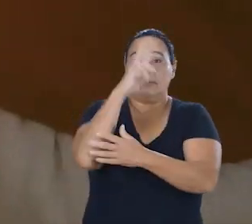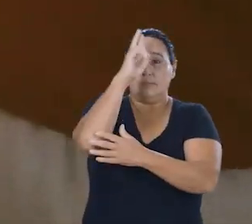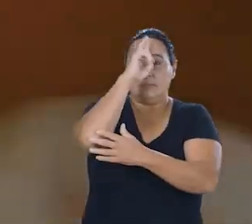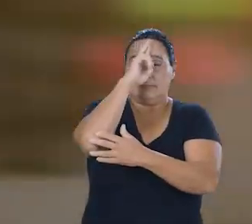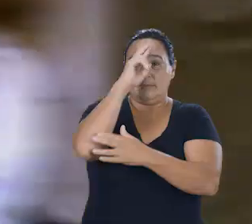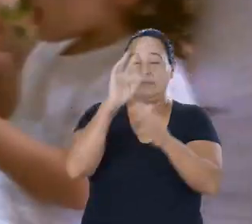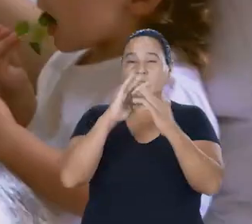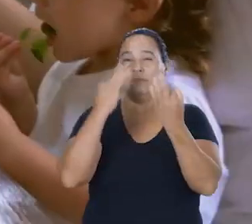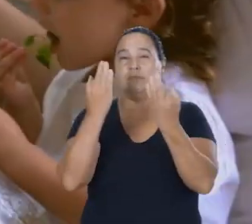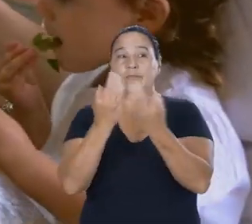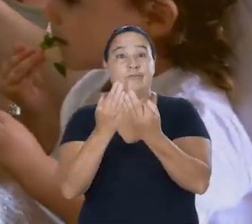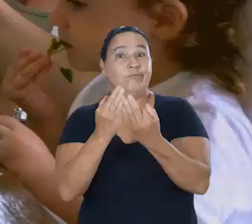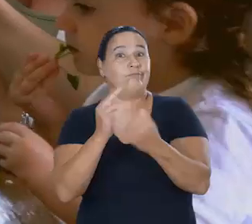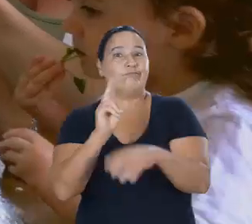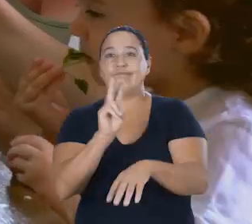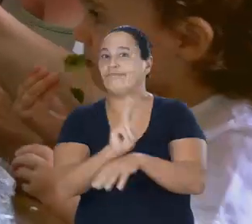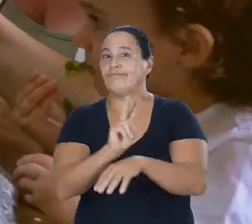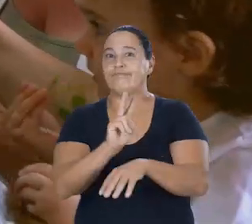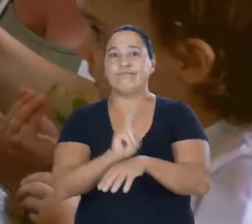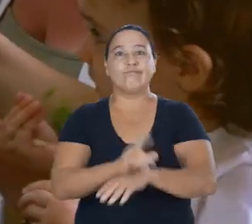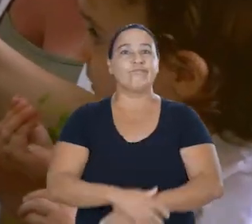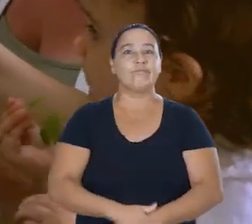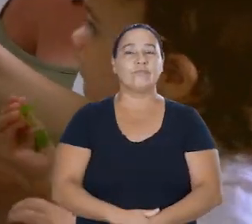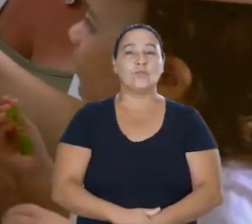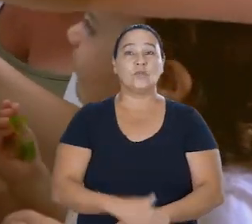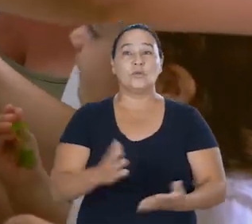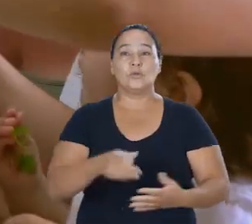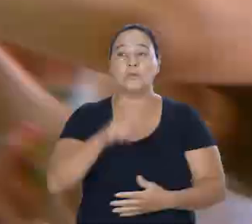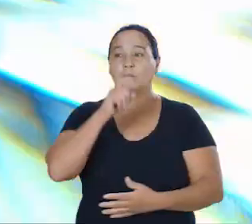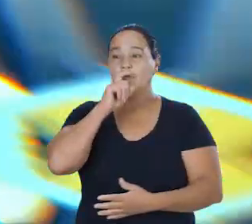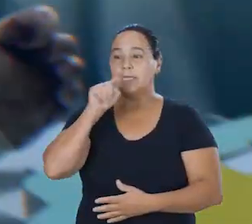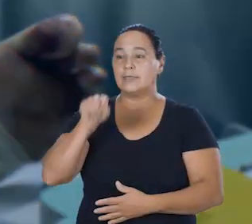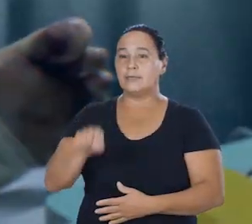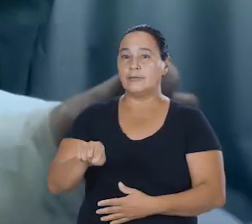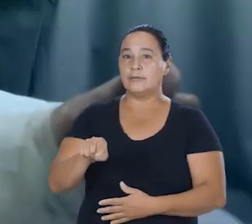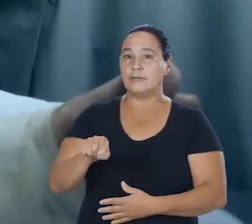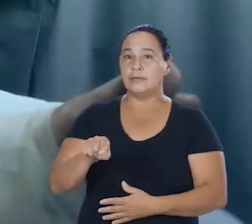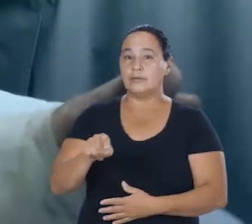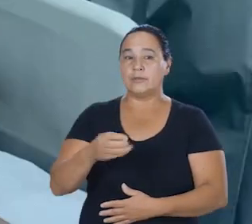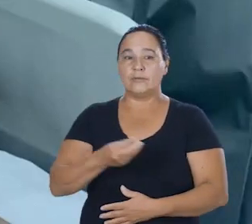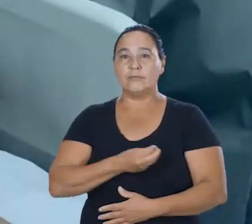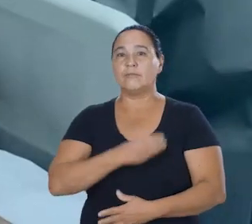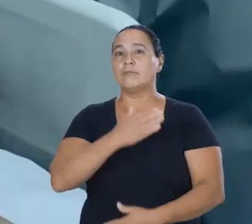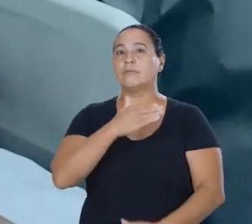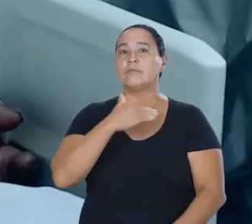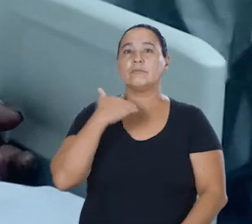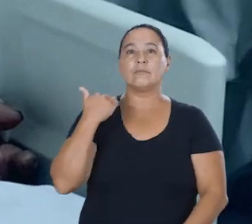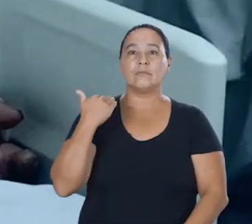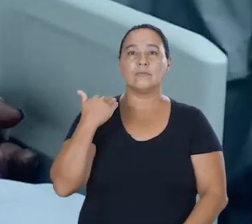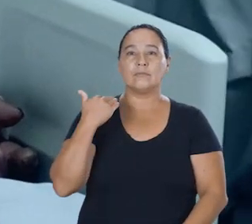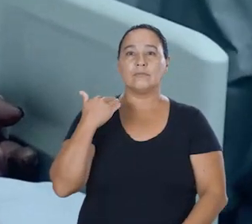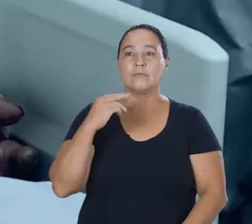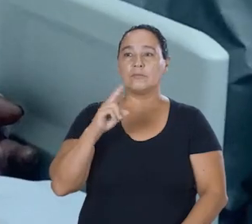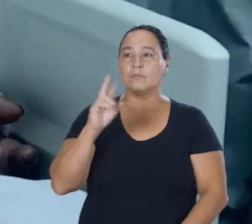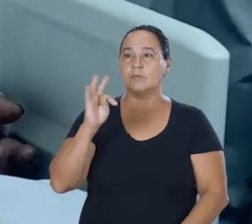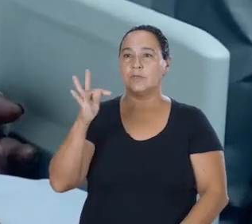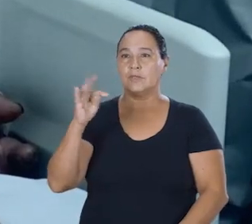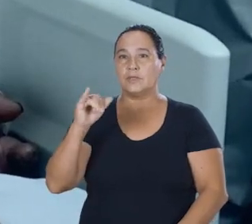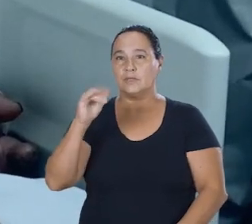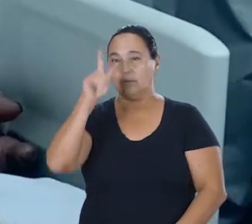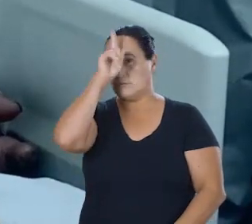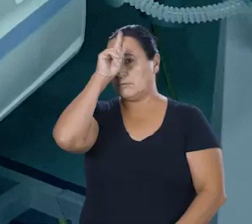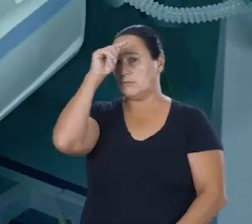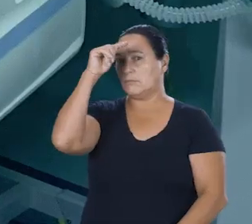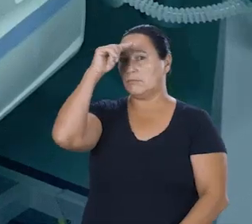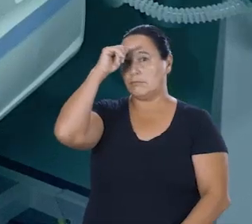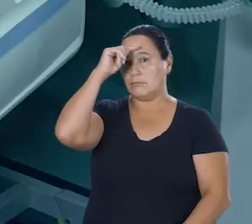abracei e no almoço de família me descuidei. Hoje meu pai tá aqui, entre a vida e a morte,